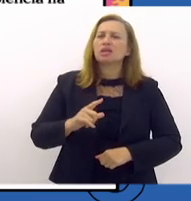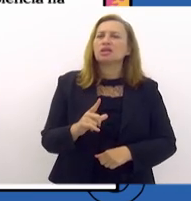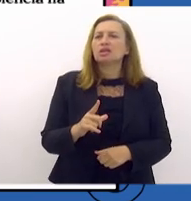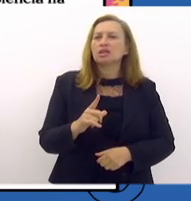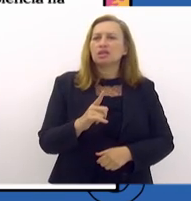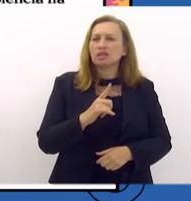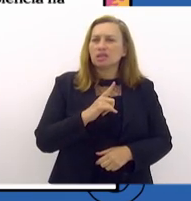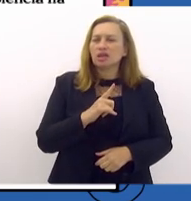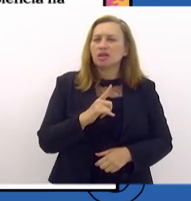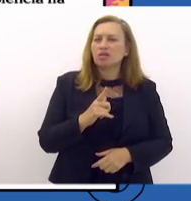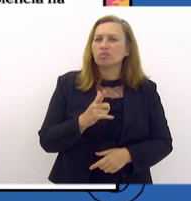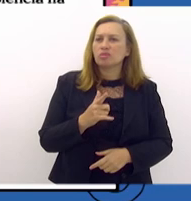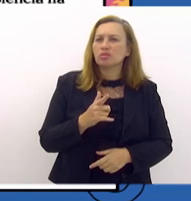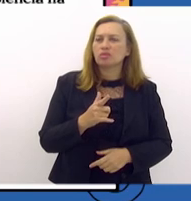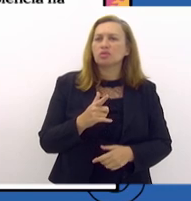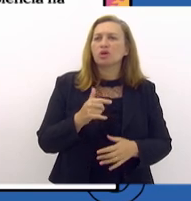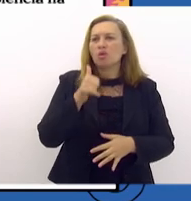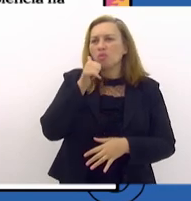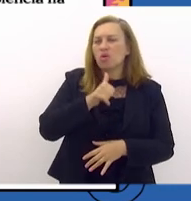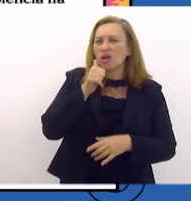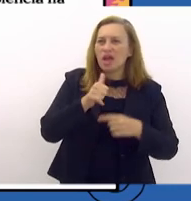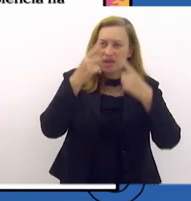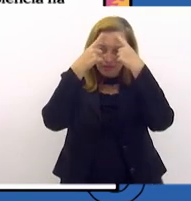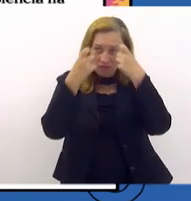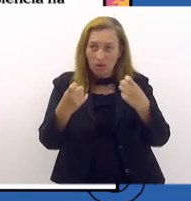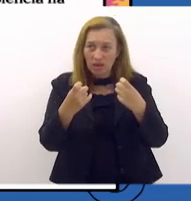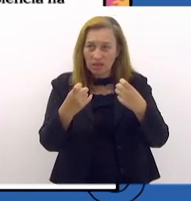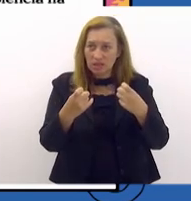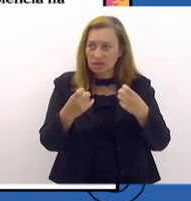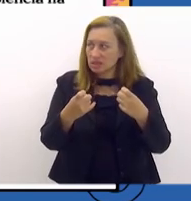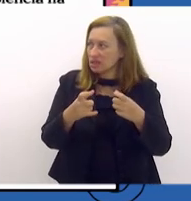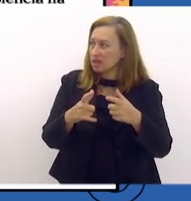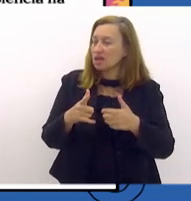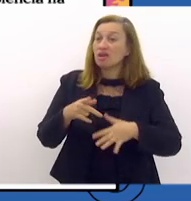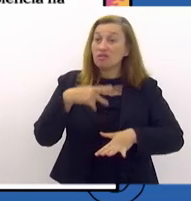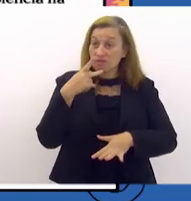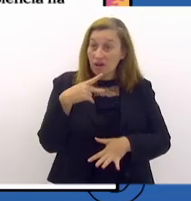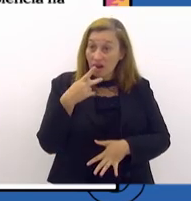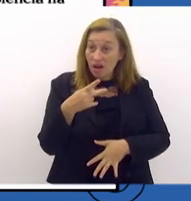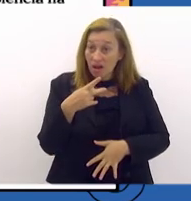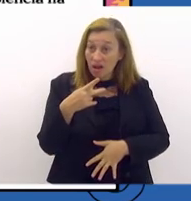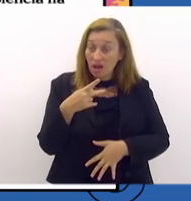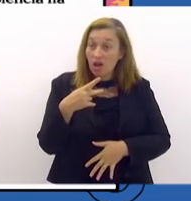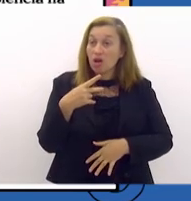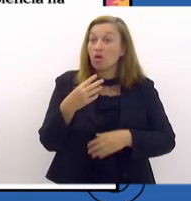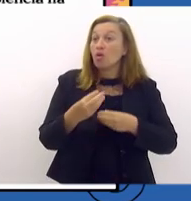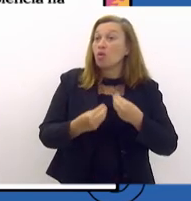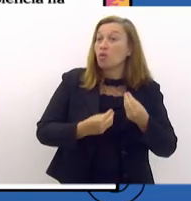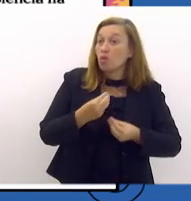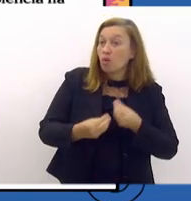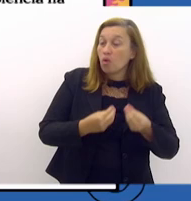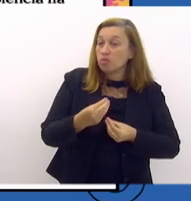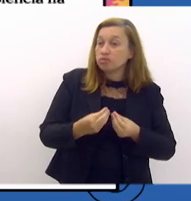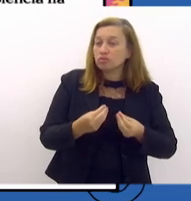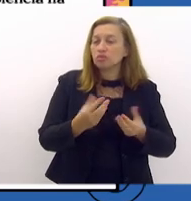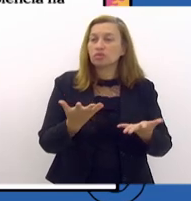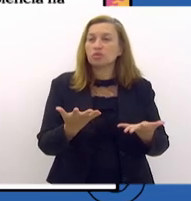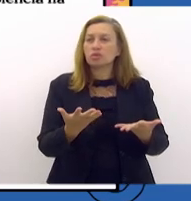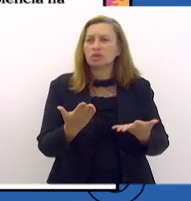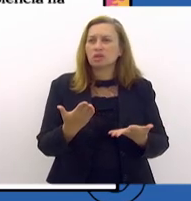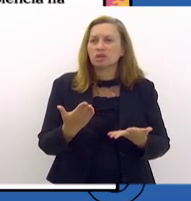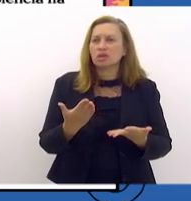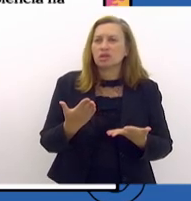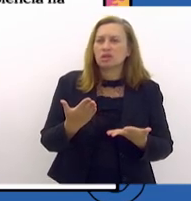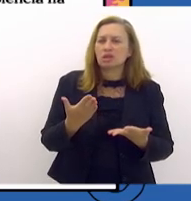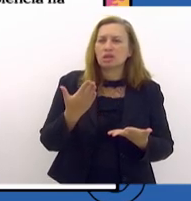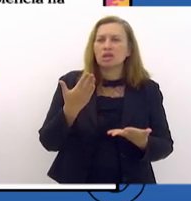muito grande e mulheres que são vítimas de violência temem falar, inclusive, com medo de que sua família descubra, e